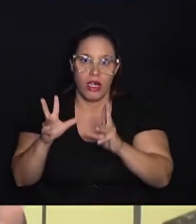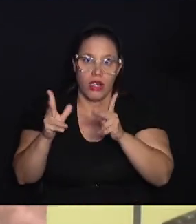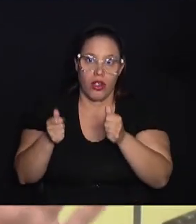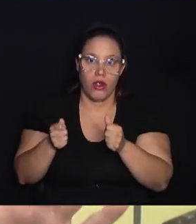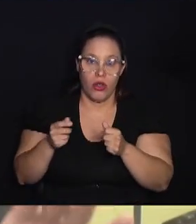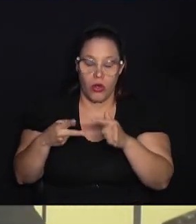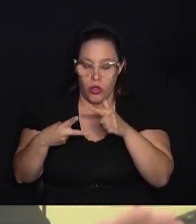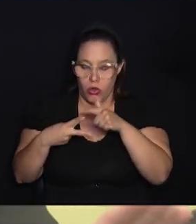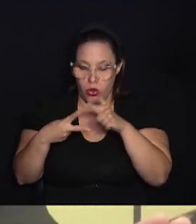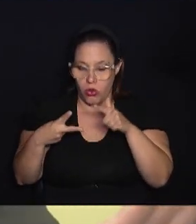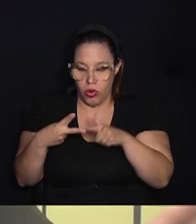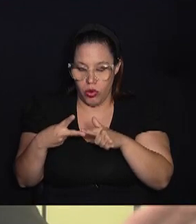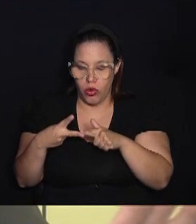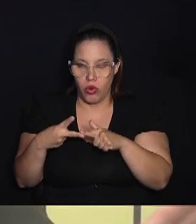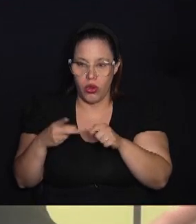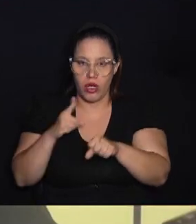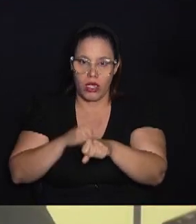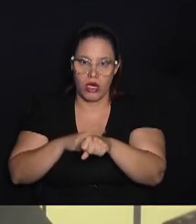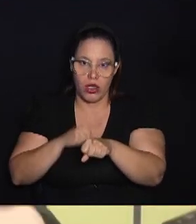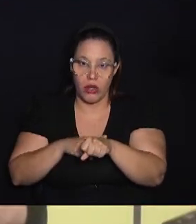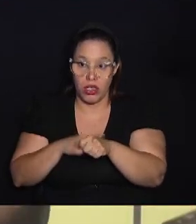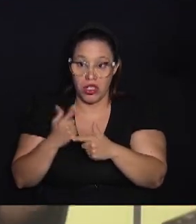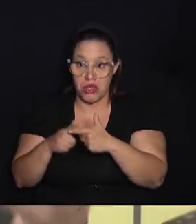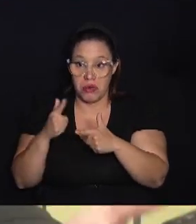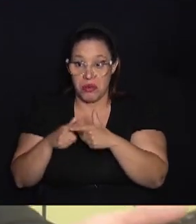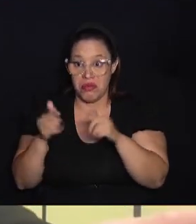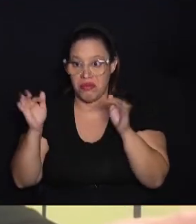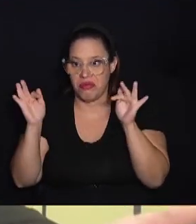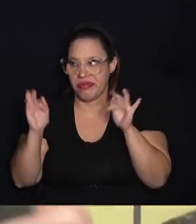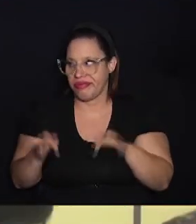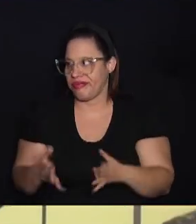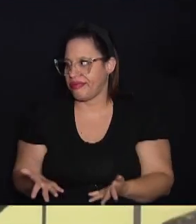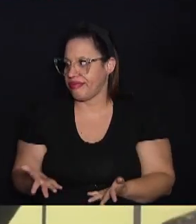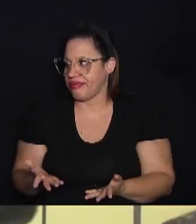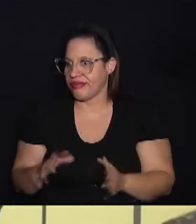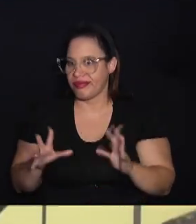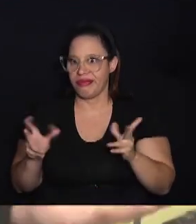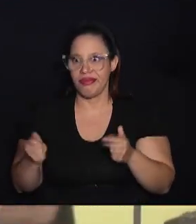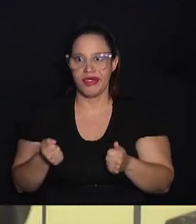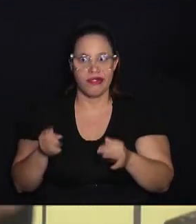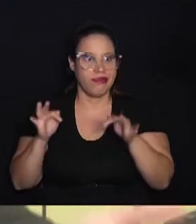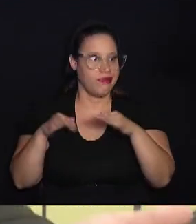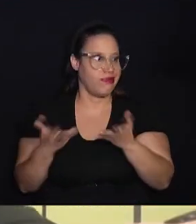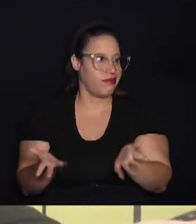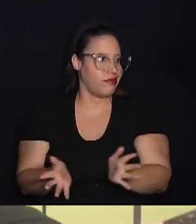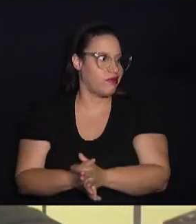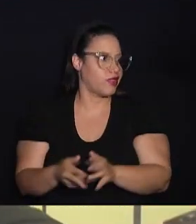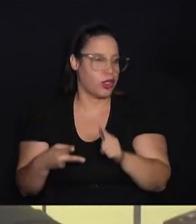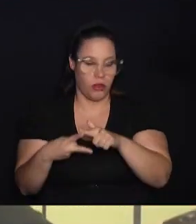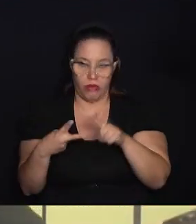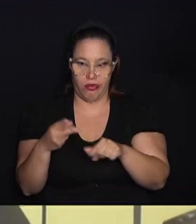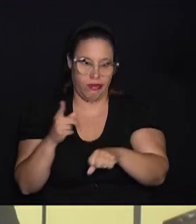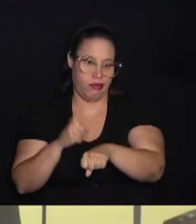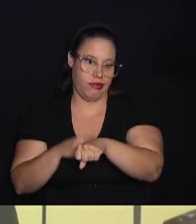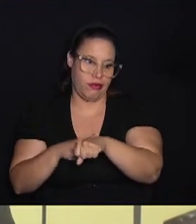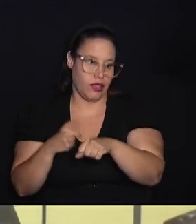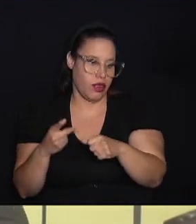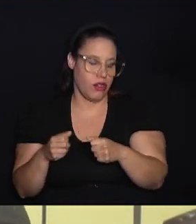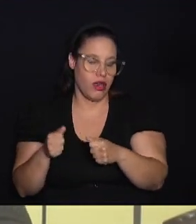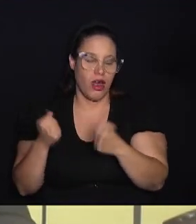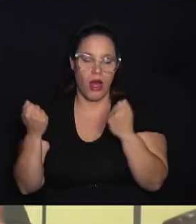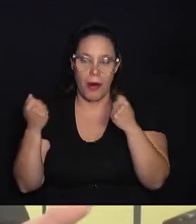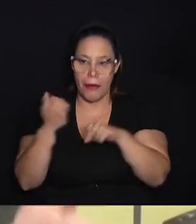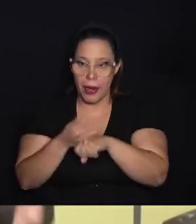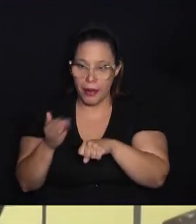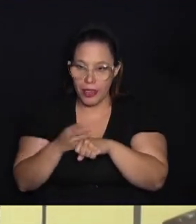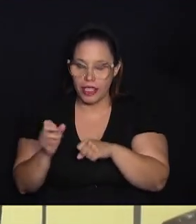fizer Du horas de yoga por dia seus problemas acabarão todos os problemas do mundo teriam já tá acabado se a gente tivesse duas horas por dia para fazer ioga